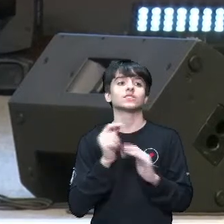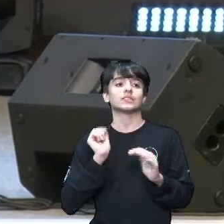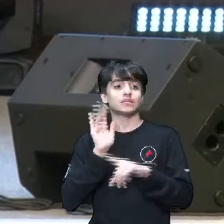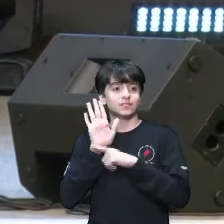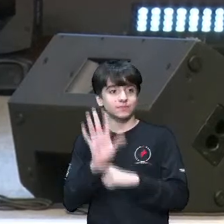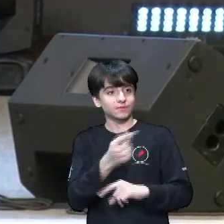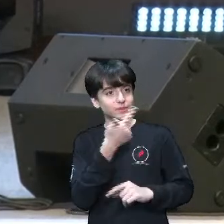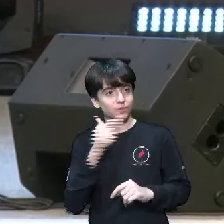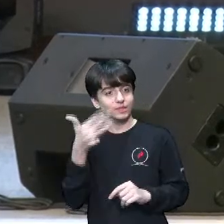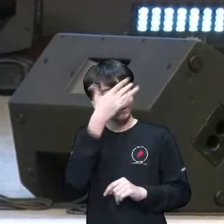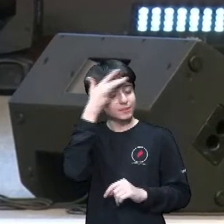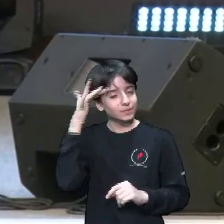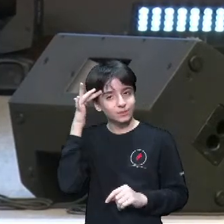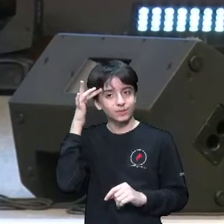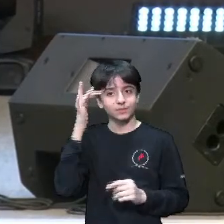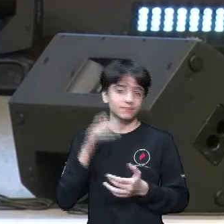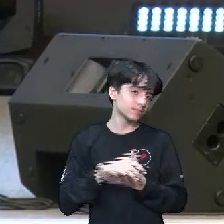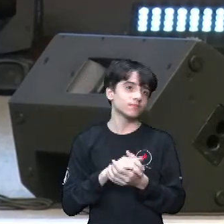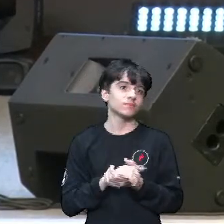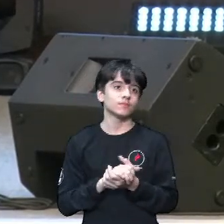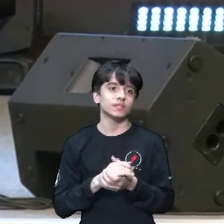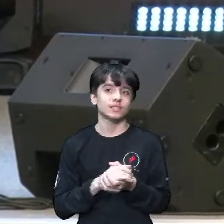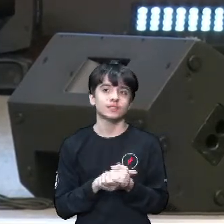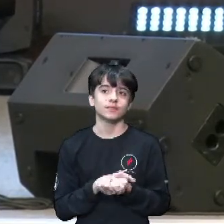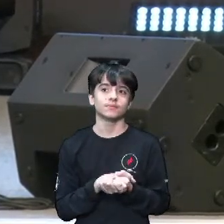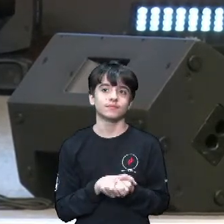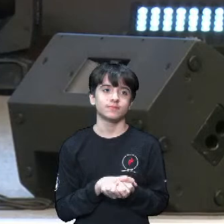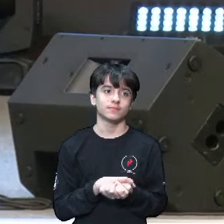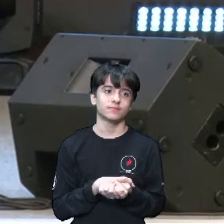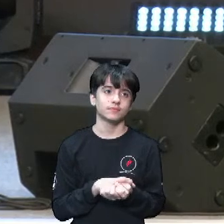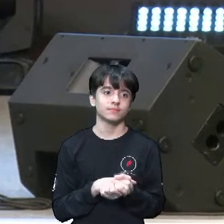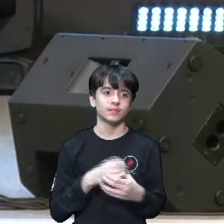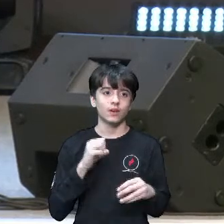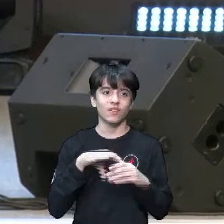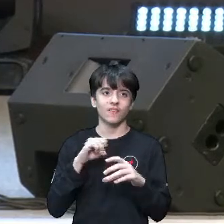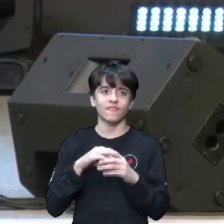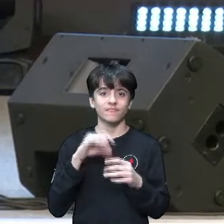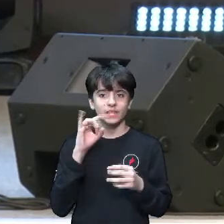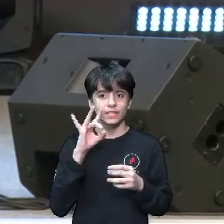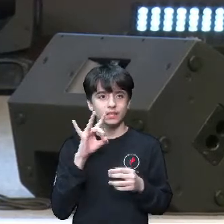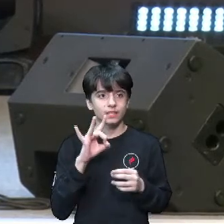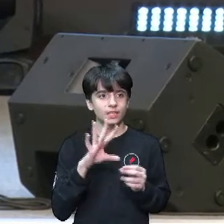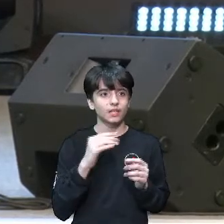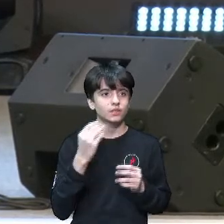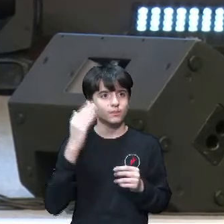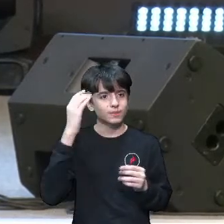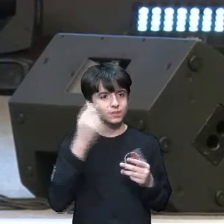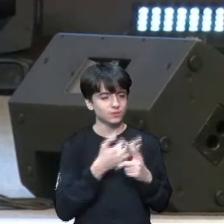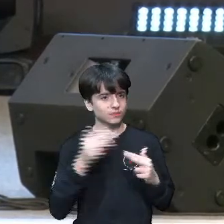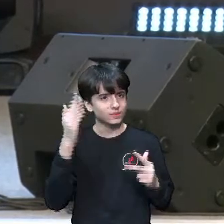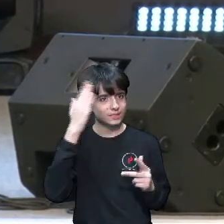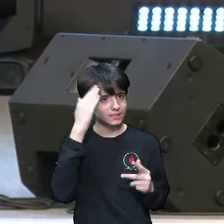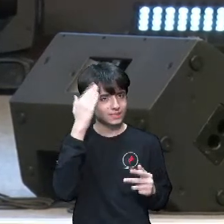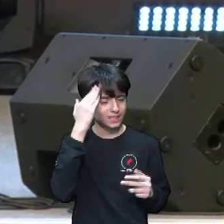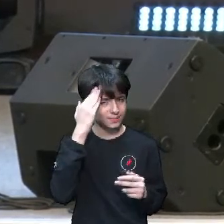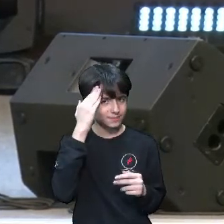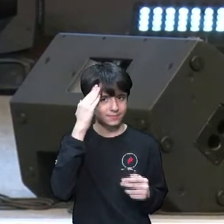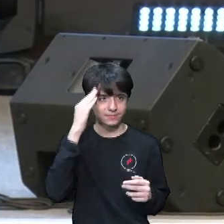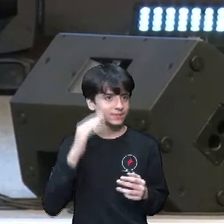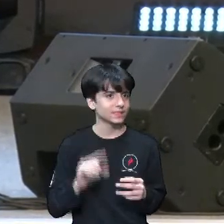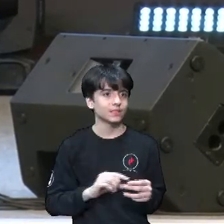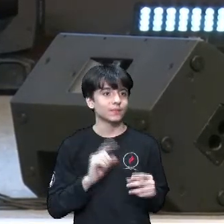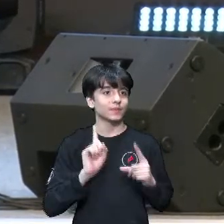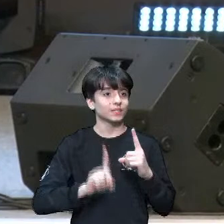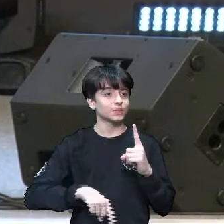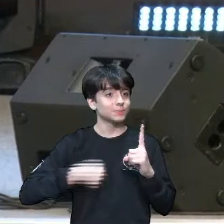Ou seja, você, a oferta tem um efeito não só para aquilo que você já sabe que ela tem, mas ela está agindo em